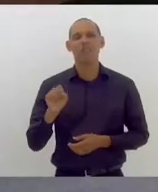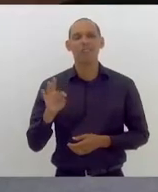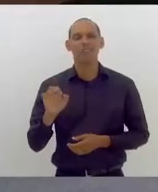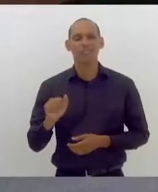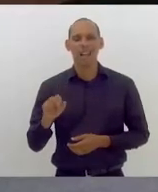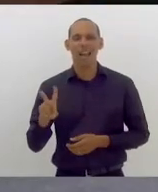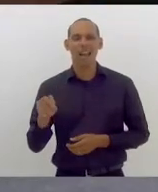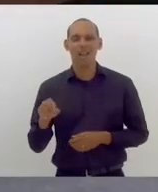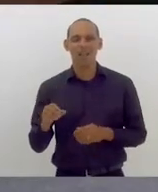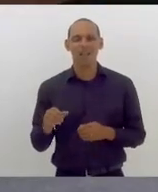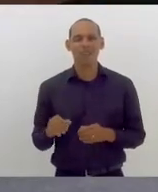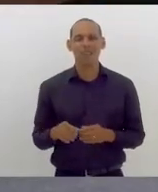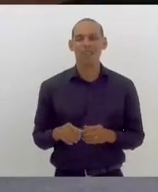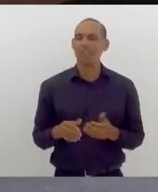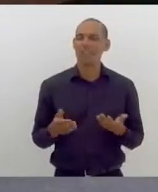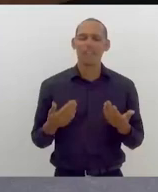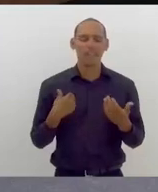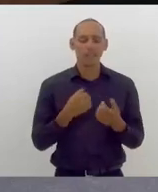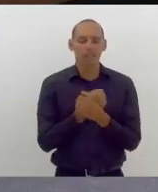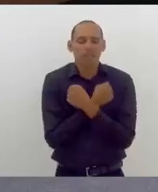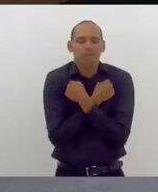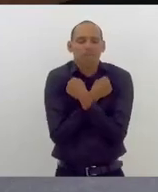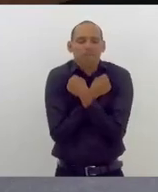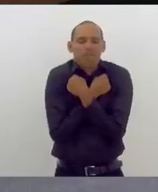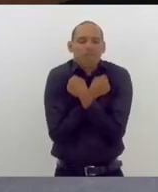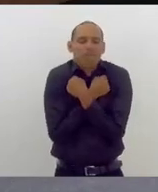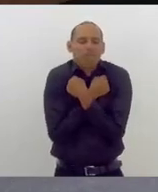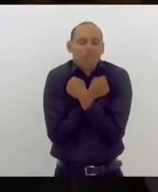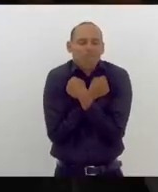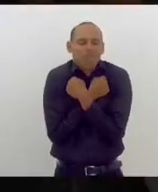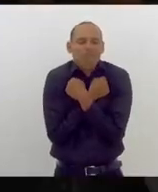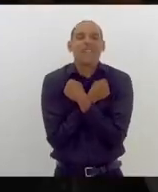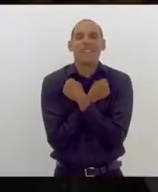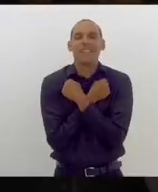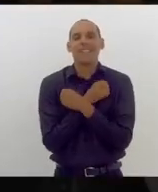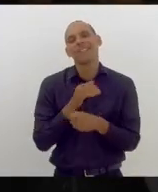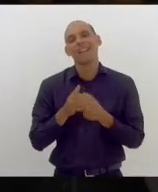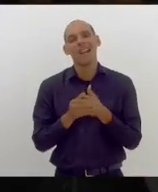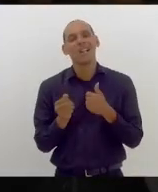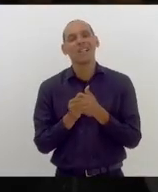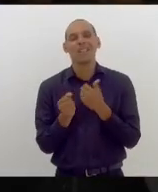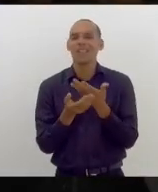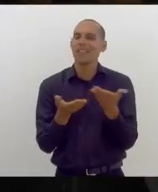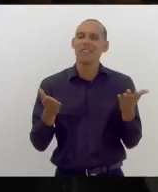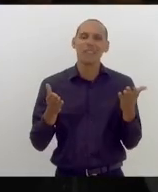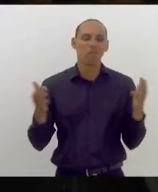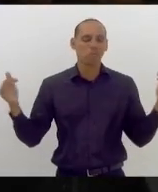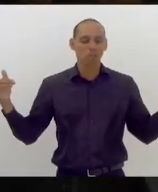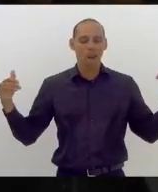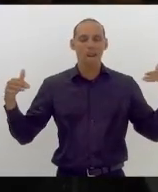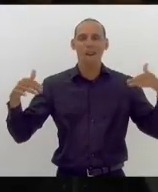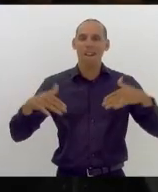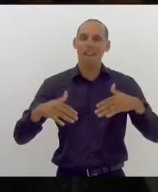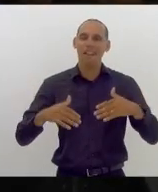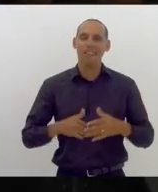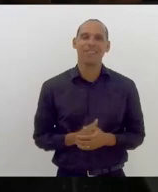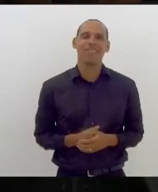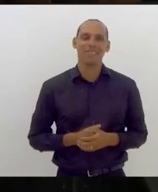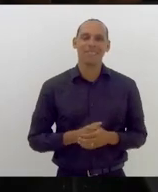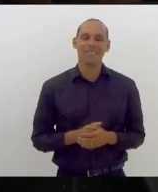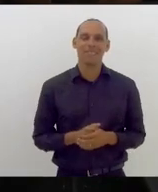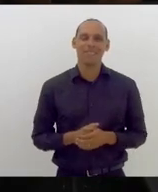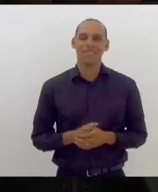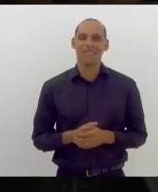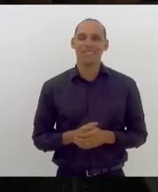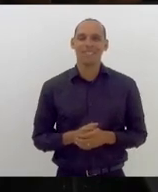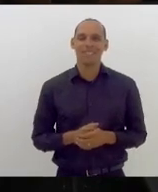choque, deixar aqui um abraço apertado e afetuoso por todos terem se deslocado aqui